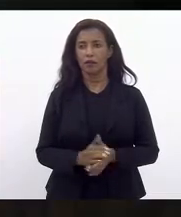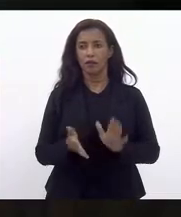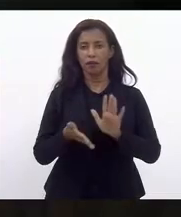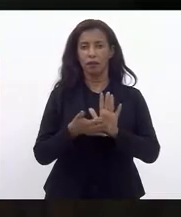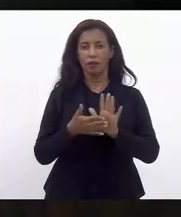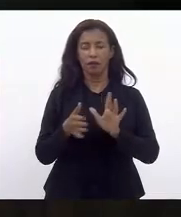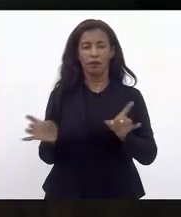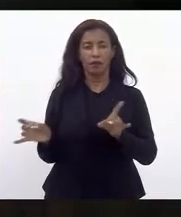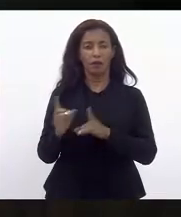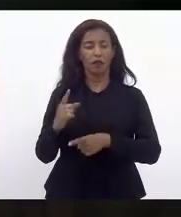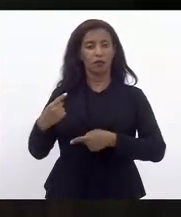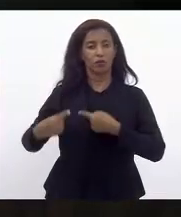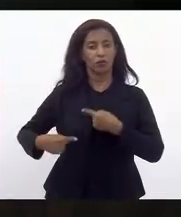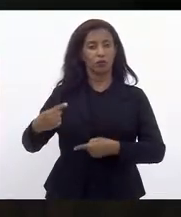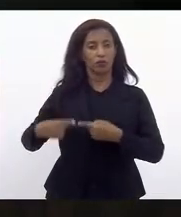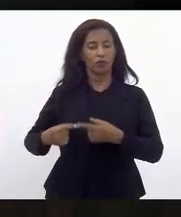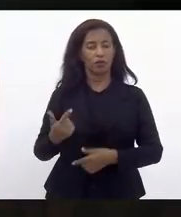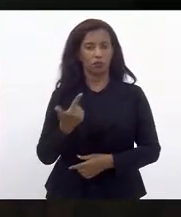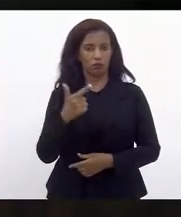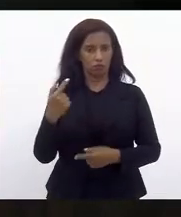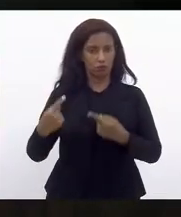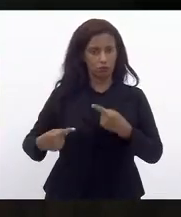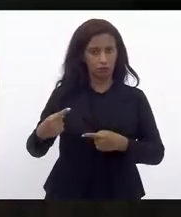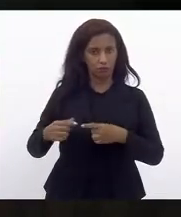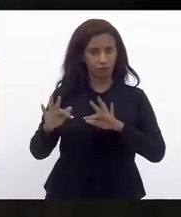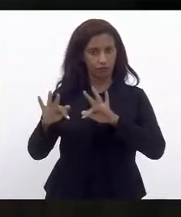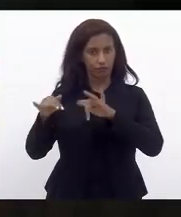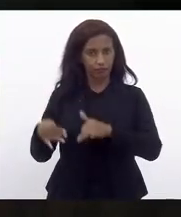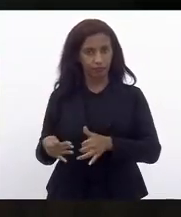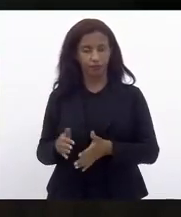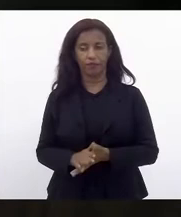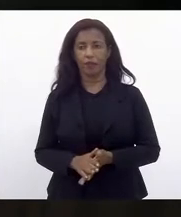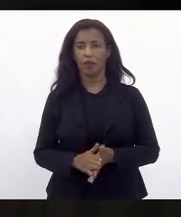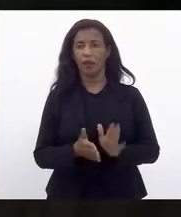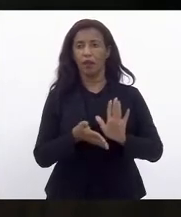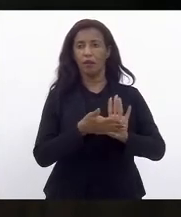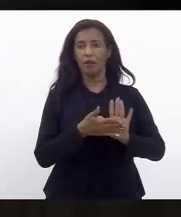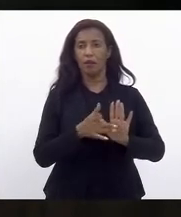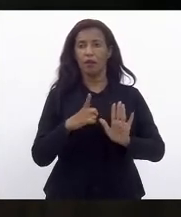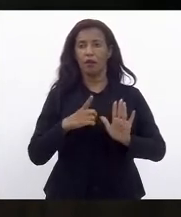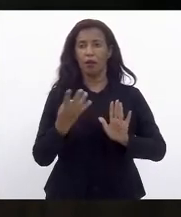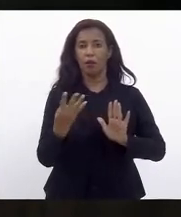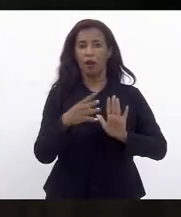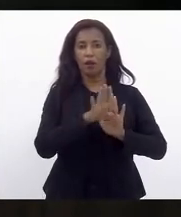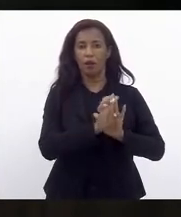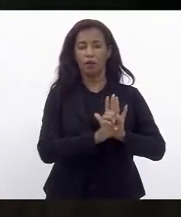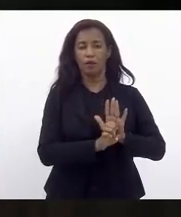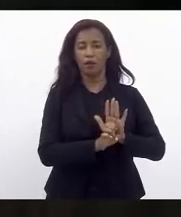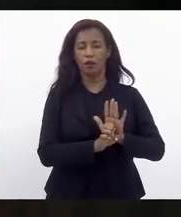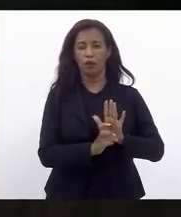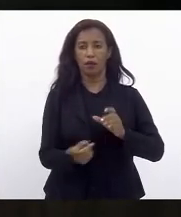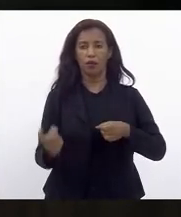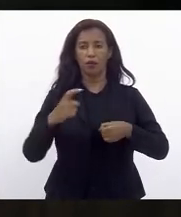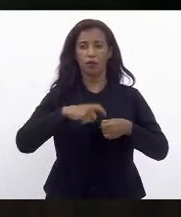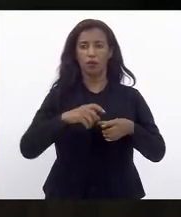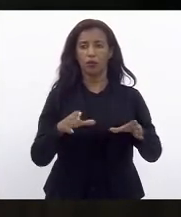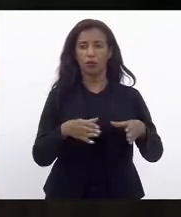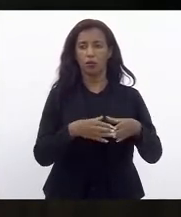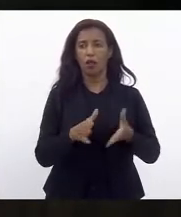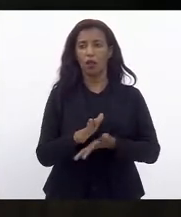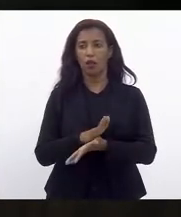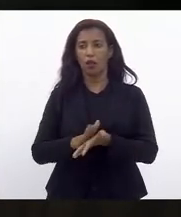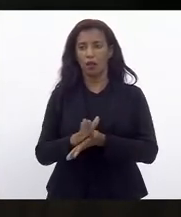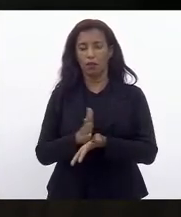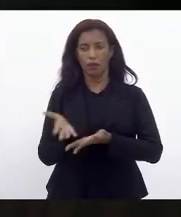Pareceres emitidos em discussão. Não havendo que queira discutir, encerrada a discussão, o presidente proposta recebeu 4 emendas e retorna às comissões. Nada